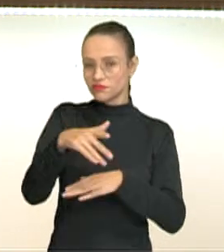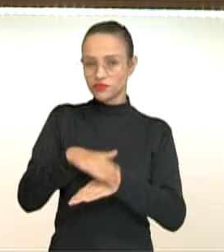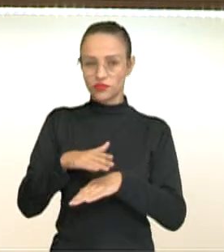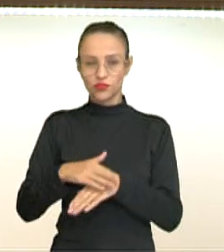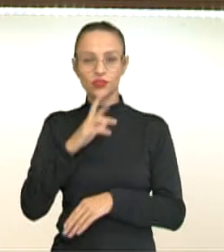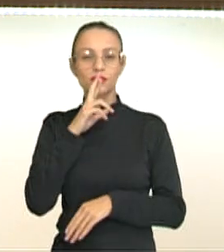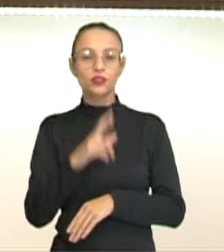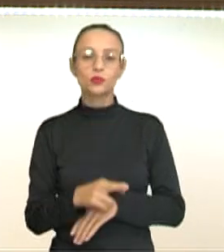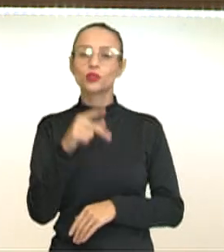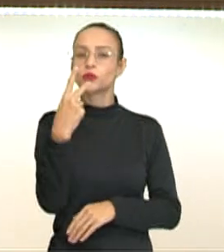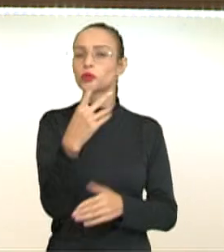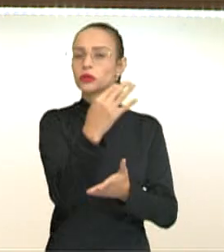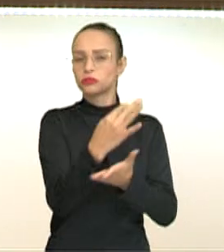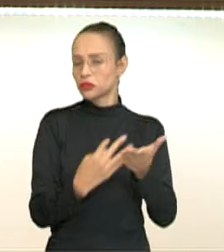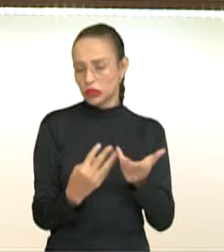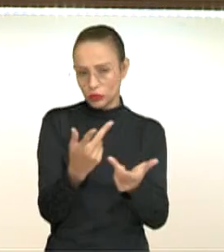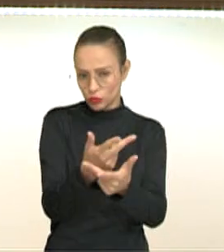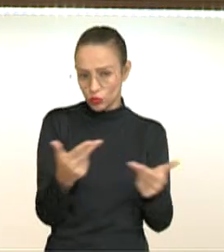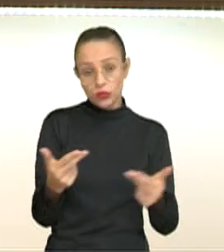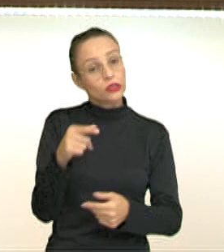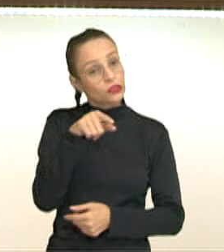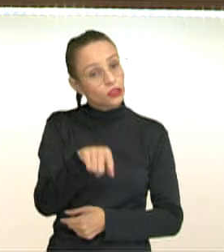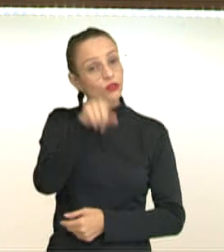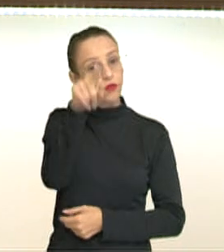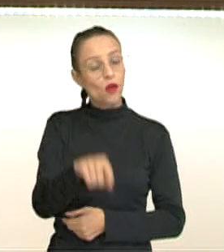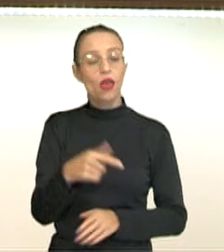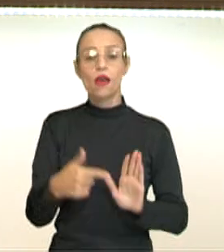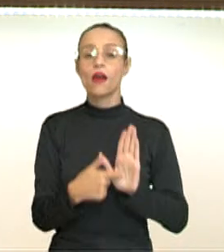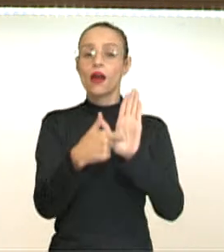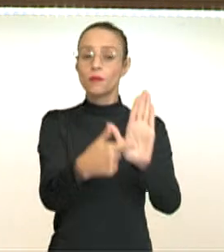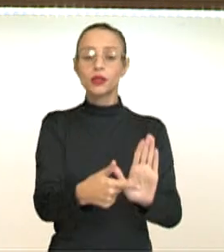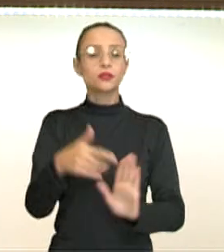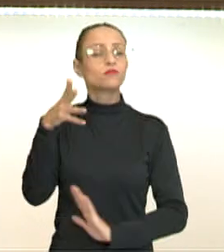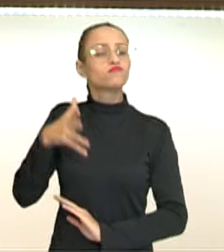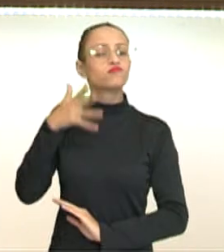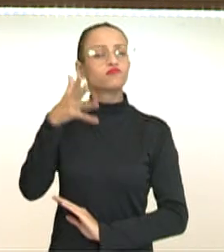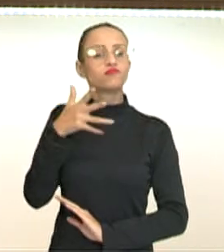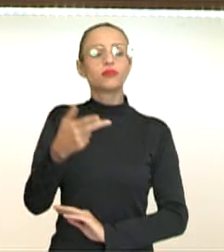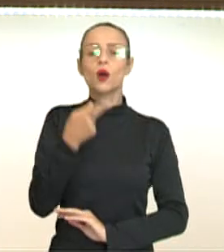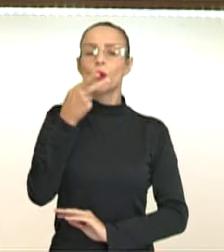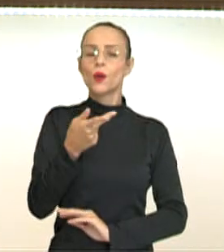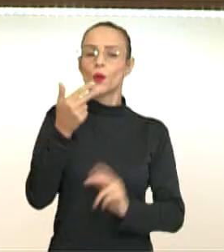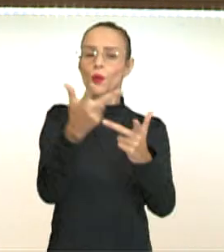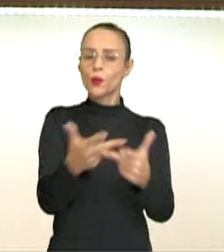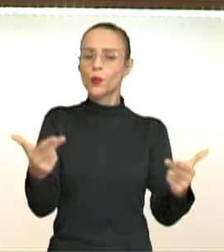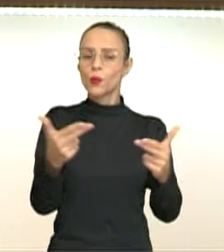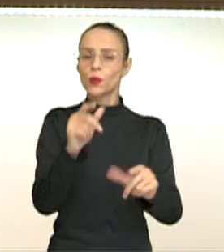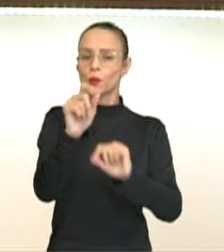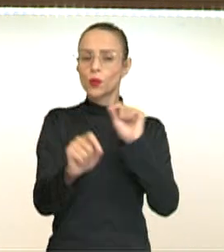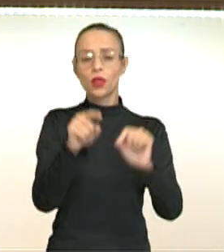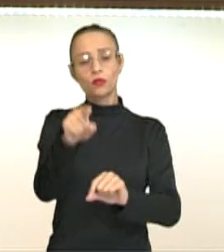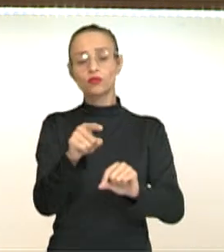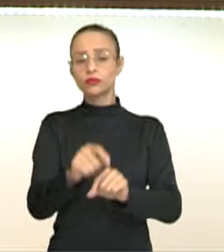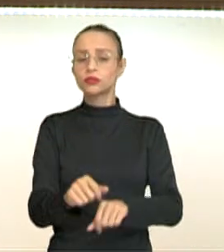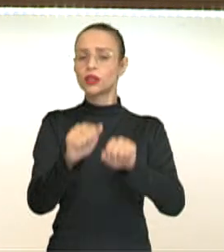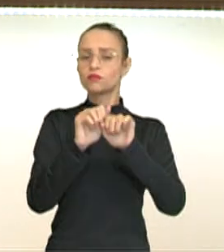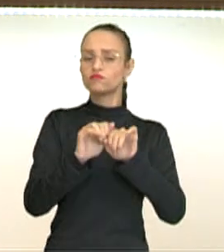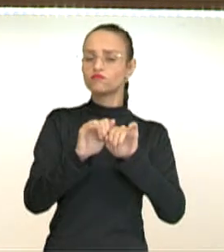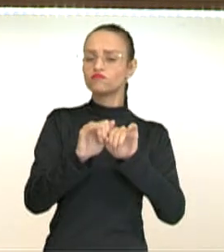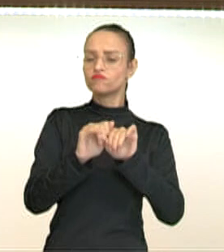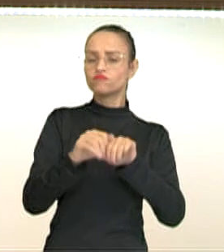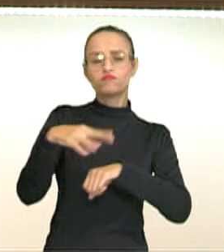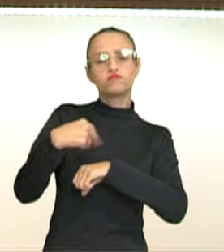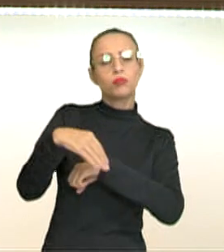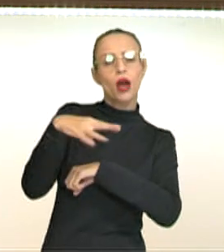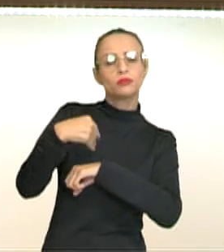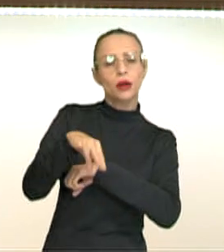respondeu, um texto que você fez. Isso chama-se apresentação oral, que é o momento em que você comunica aos seus colegas